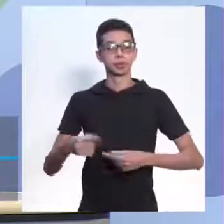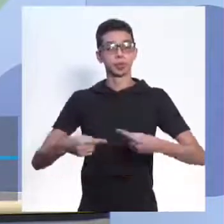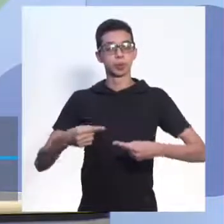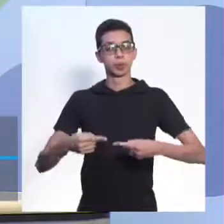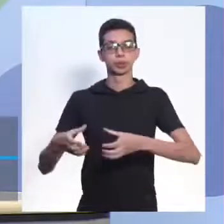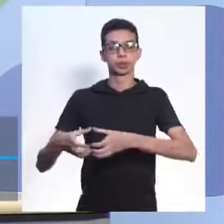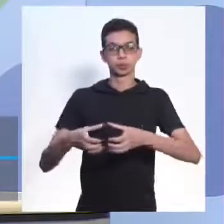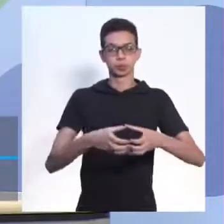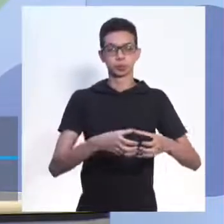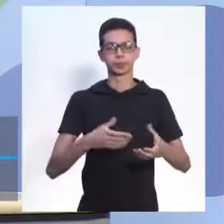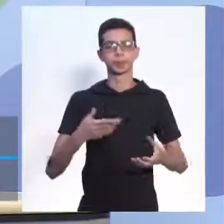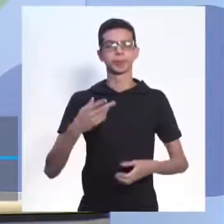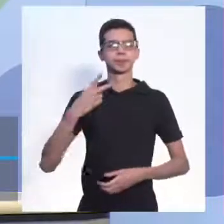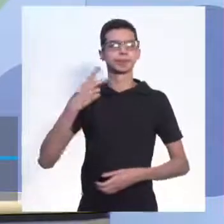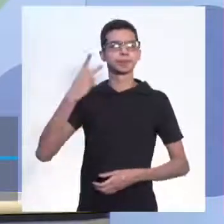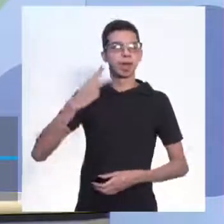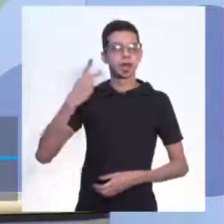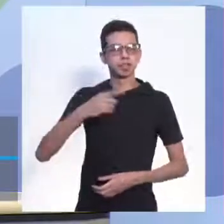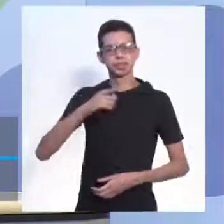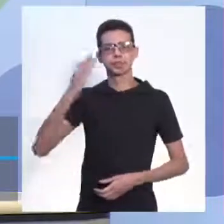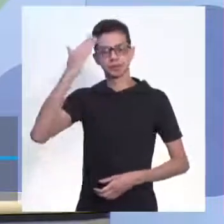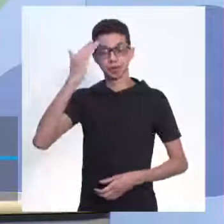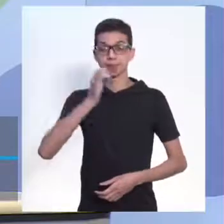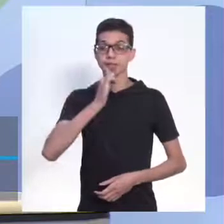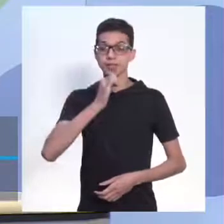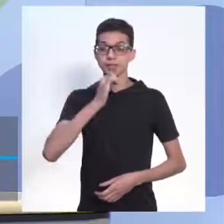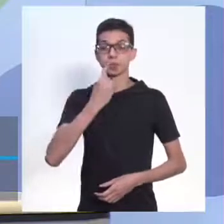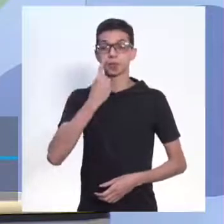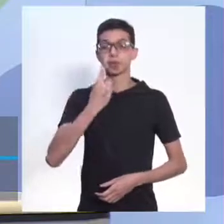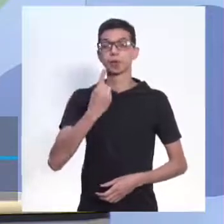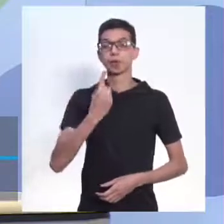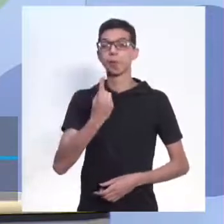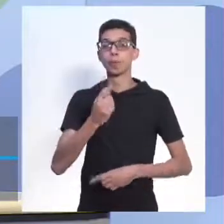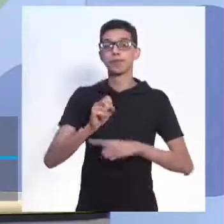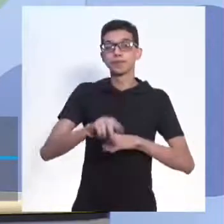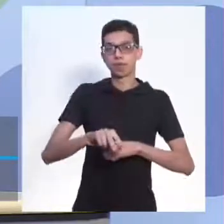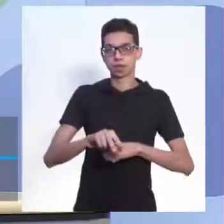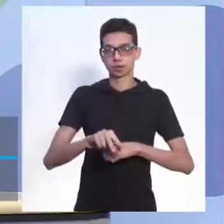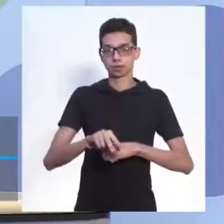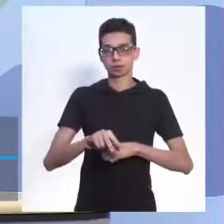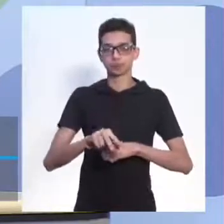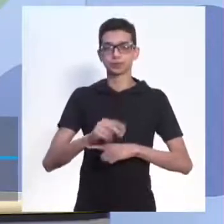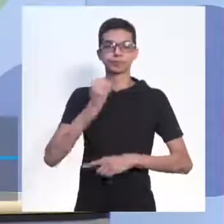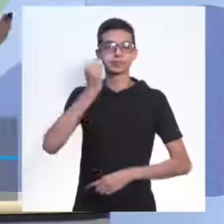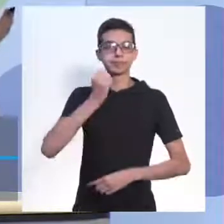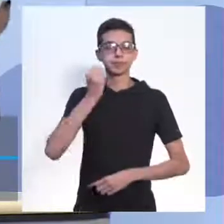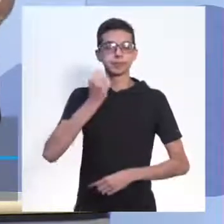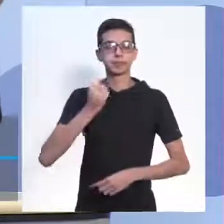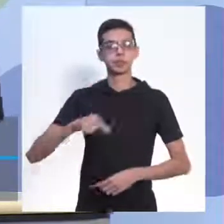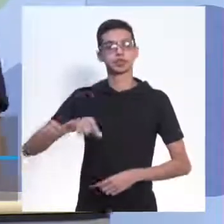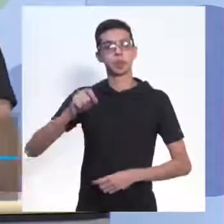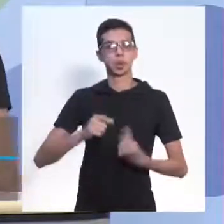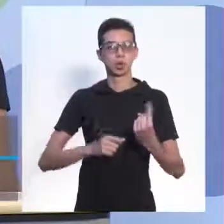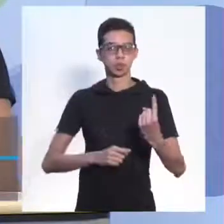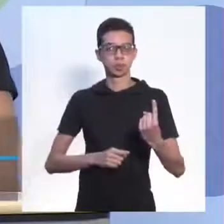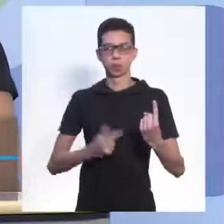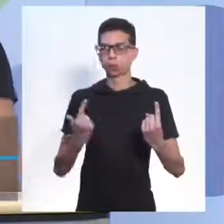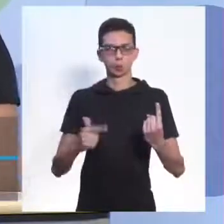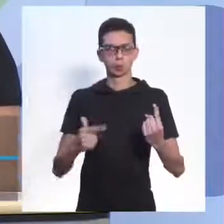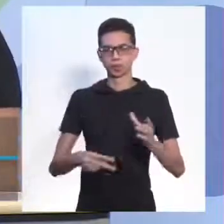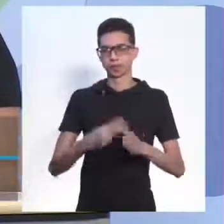aí de candidatos E aí quando a gente vê por aí uma vaga para senador normalmente elas são única né não não tem um segundo turno